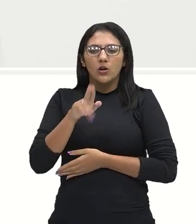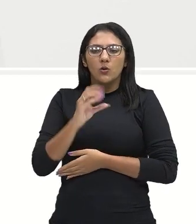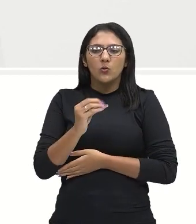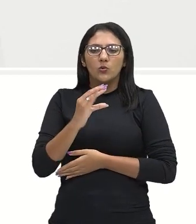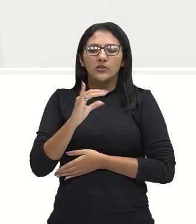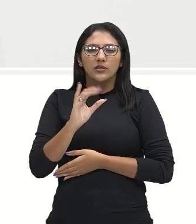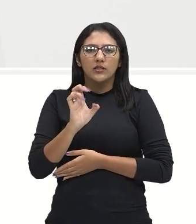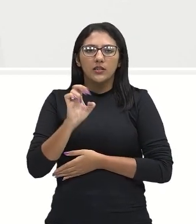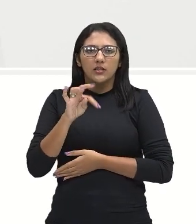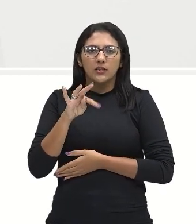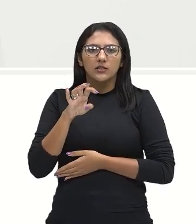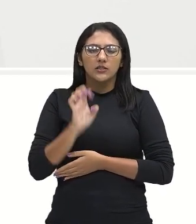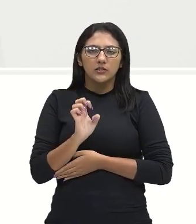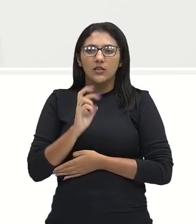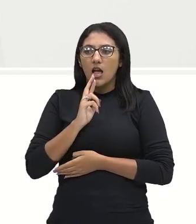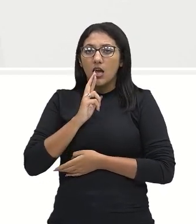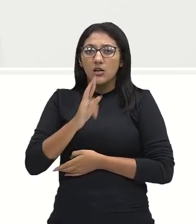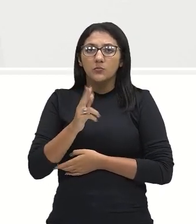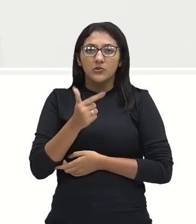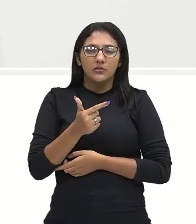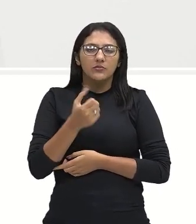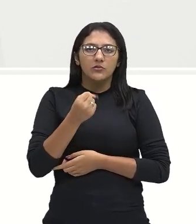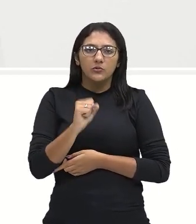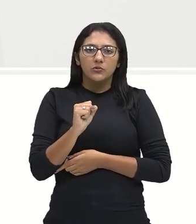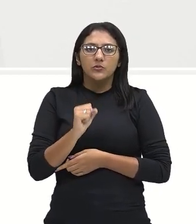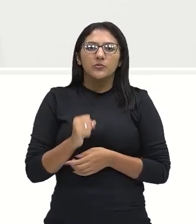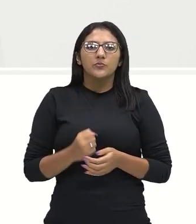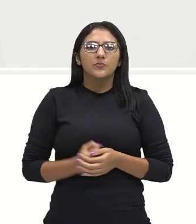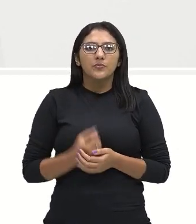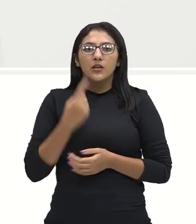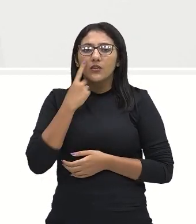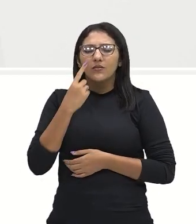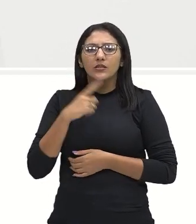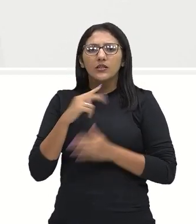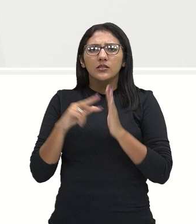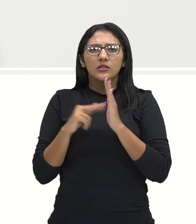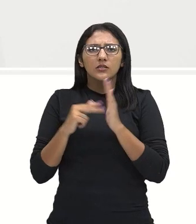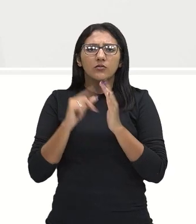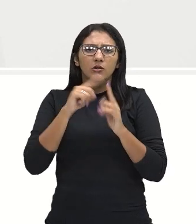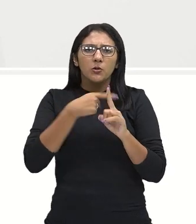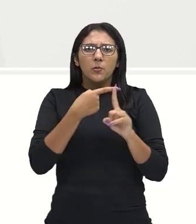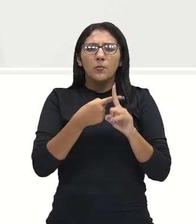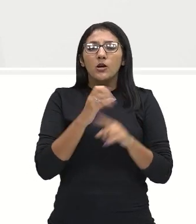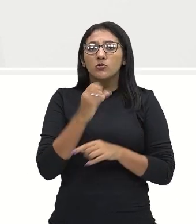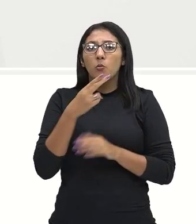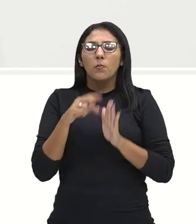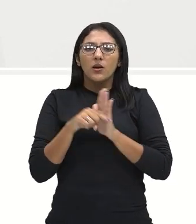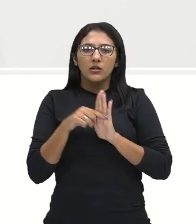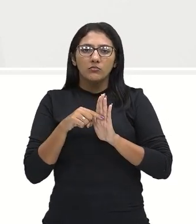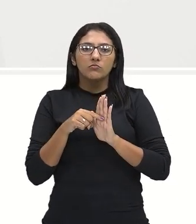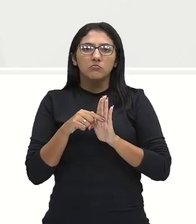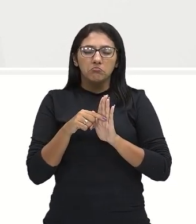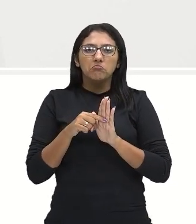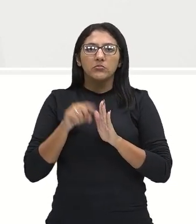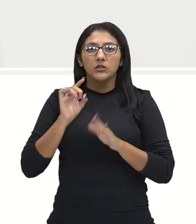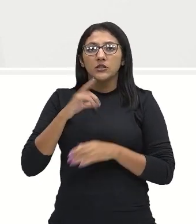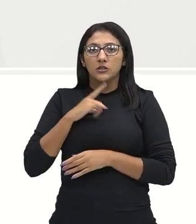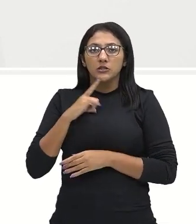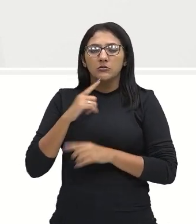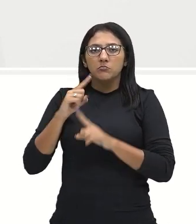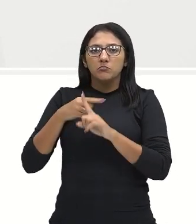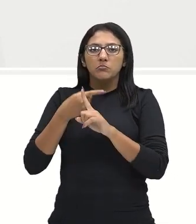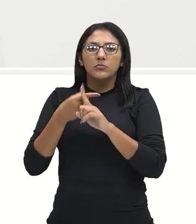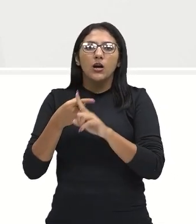é 28, tá legal? E esse quociente é positivo ou negativo? Positivo, porque nós estamos dividindo